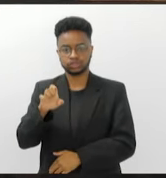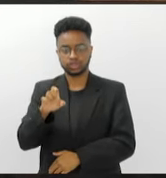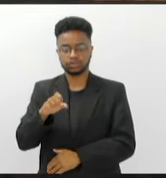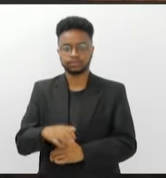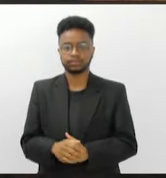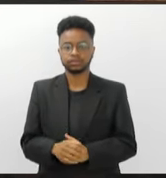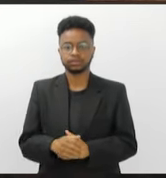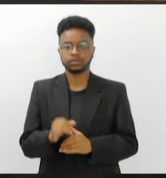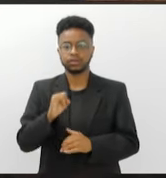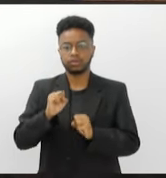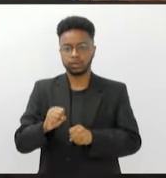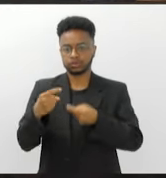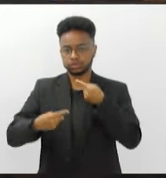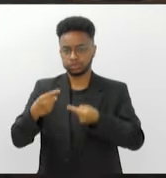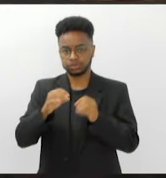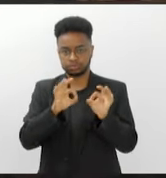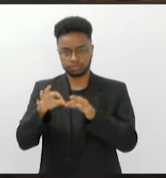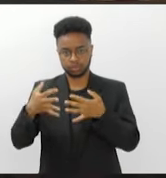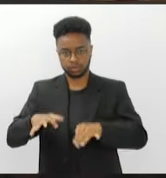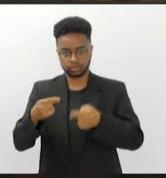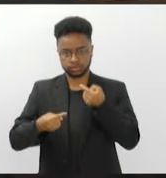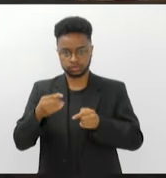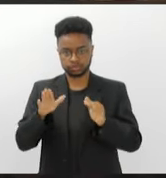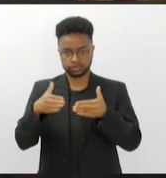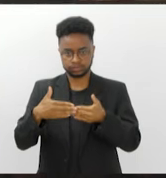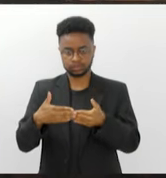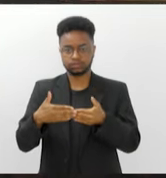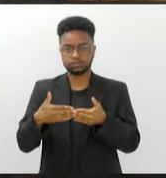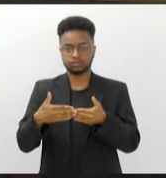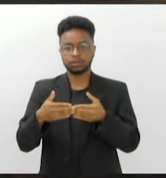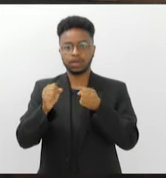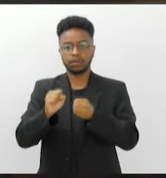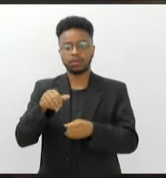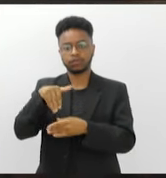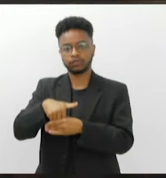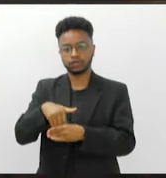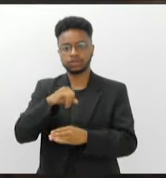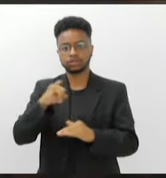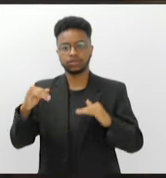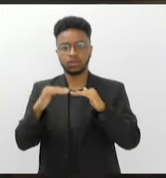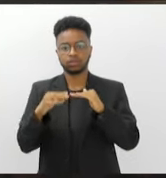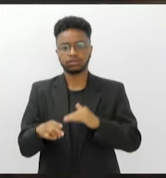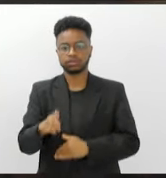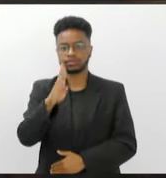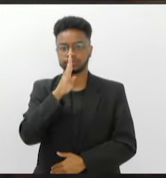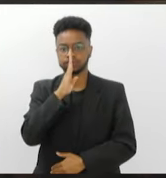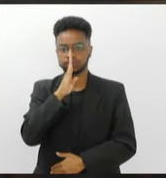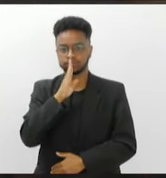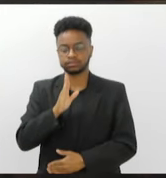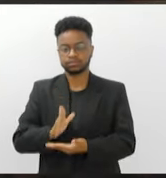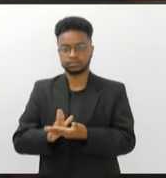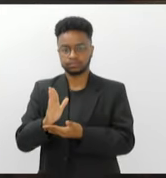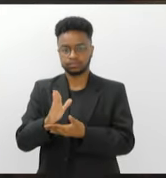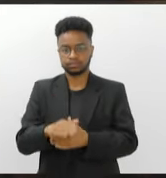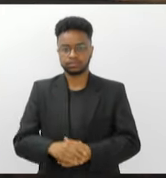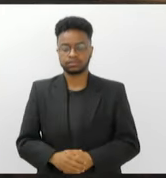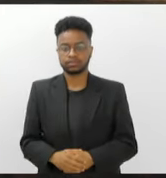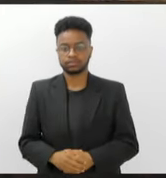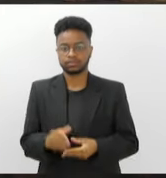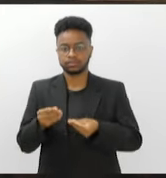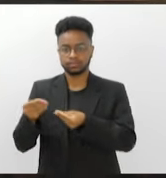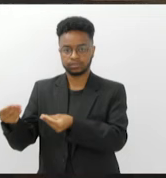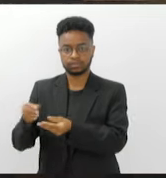Em discussão, não havendo quem queira discutir, encerrada a discussão. Em votação, senhores que aprovam, permaneçam como estão. Aprovado,